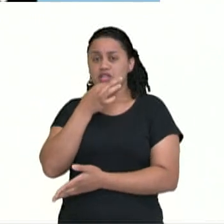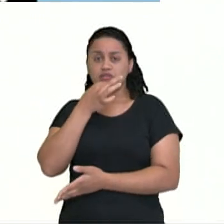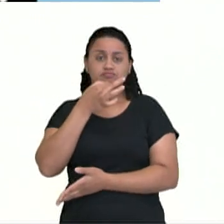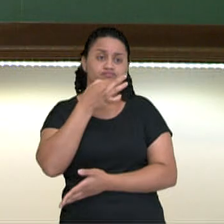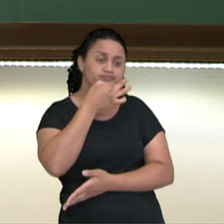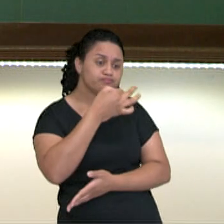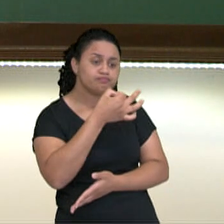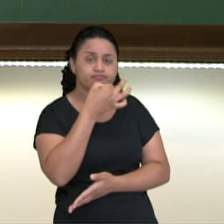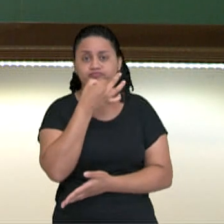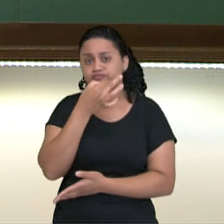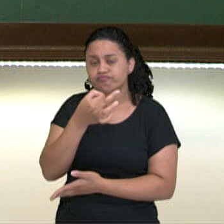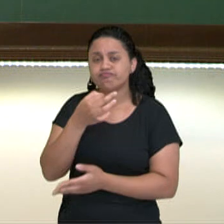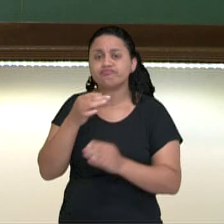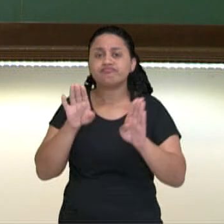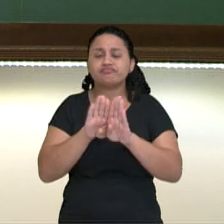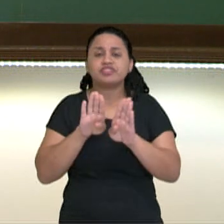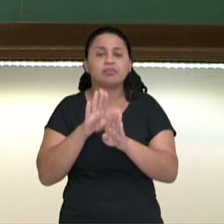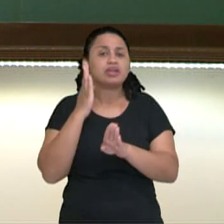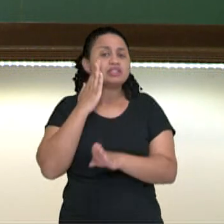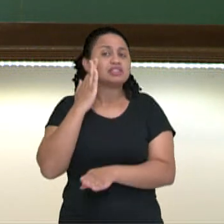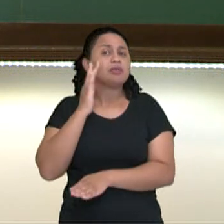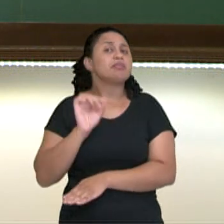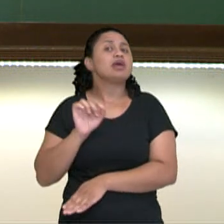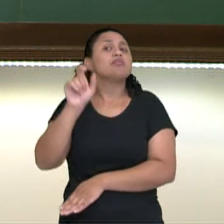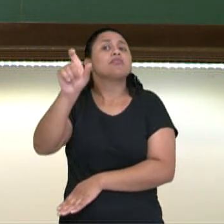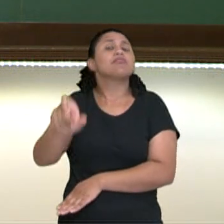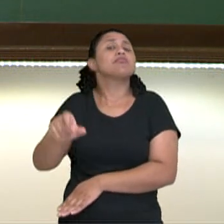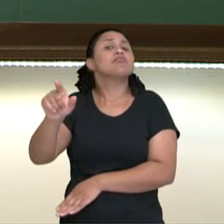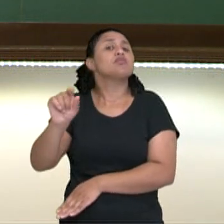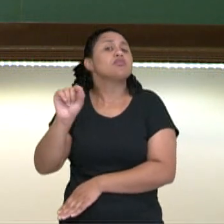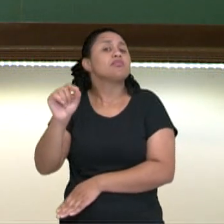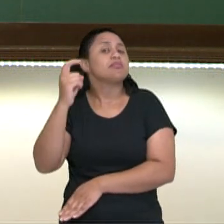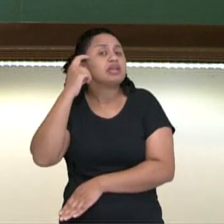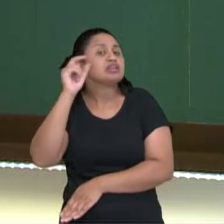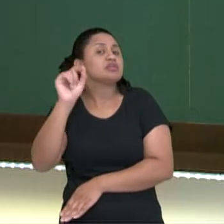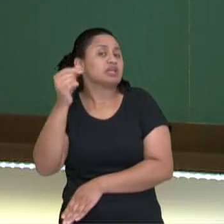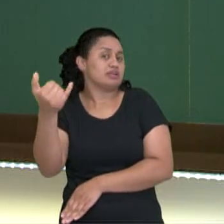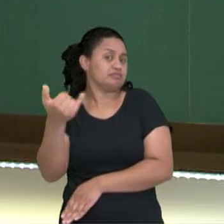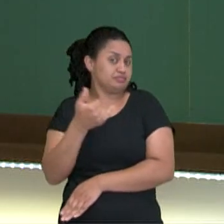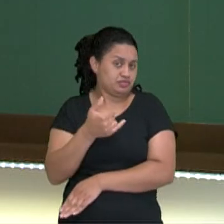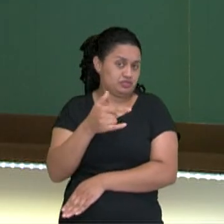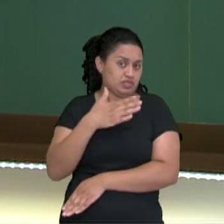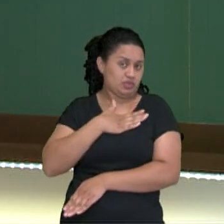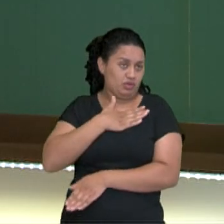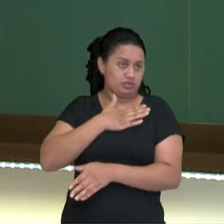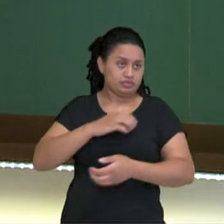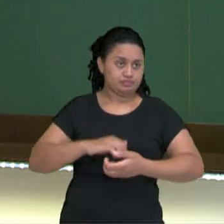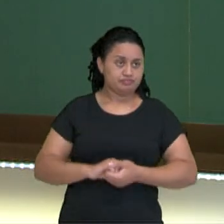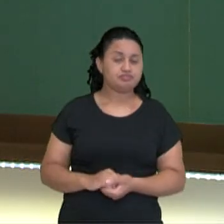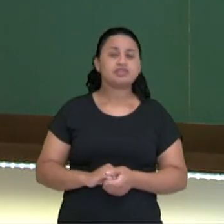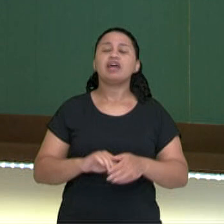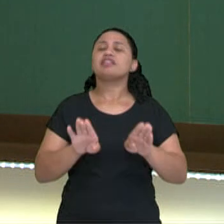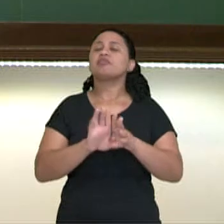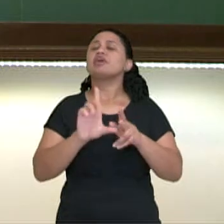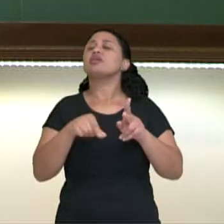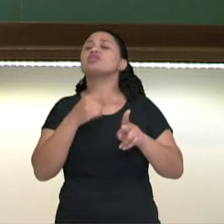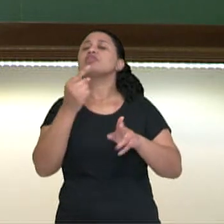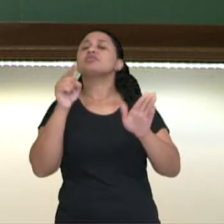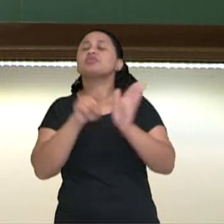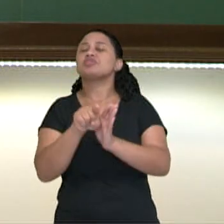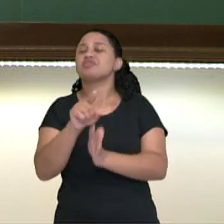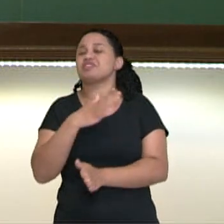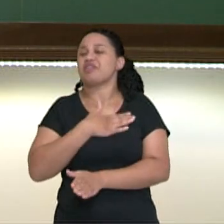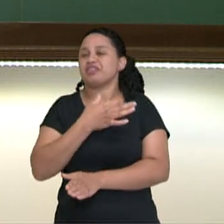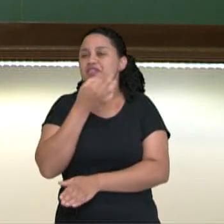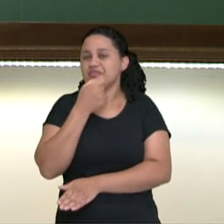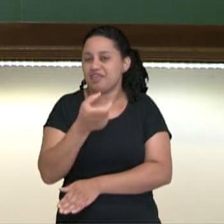e ouvir também o que eles pensam a respeito? Outra coisa, você gosta de piadas? A piada é sempre